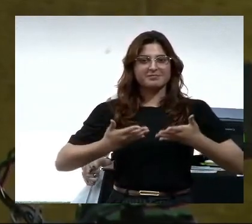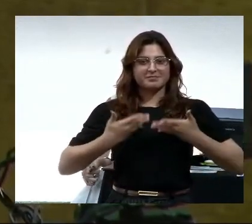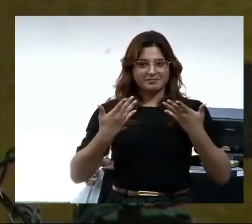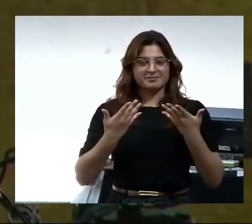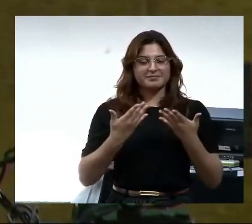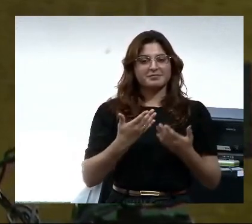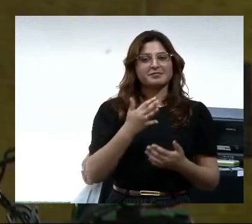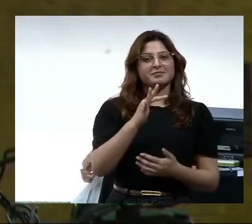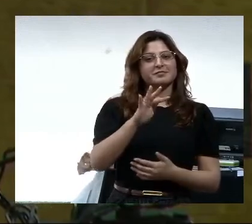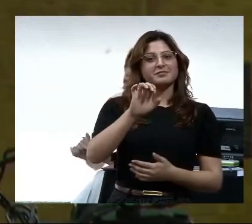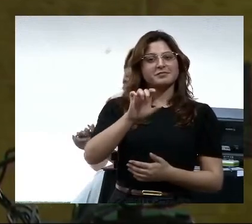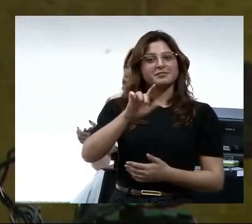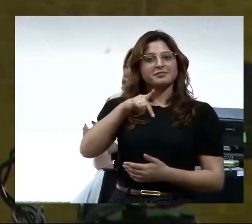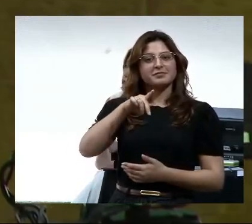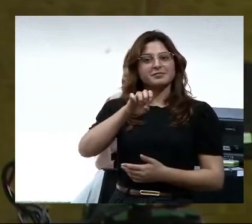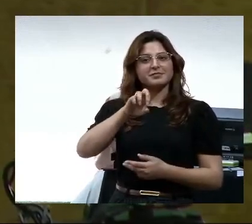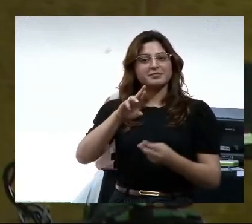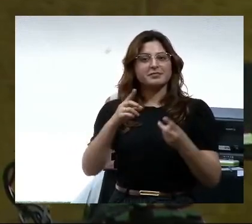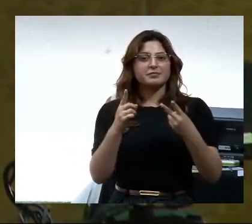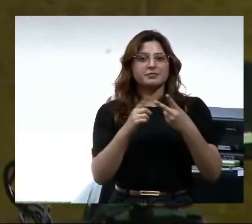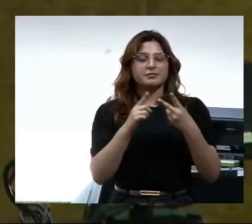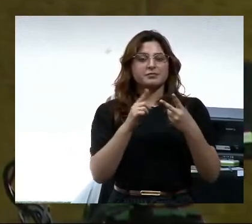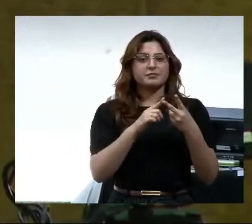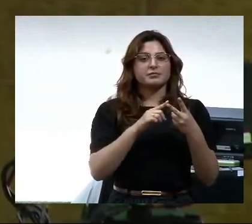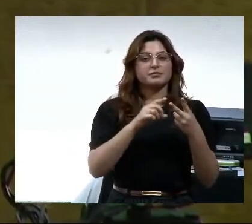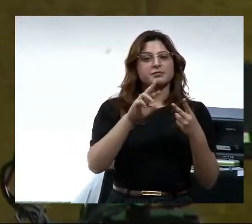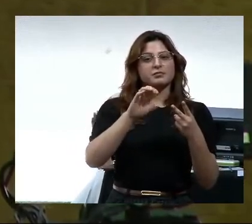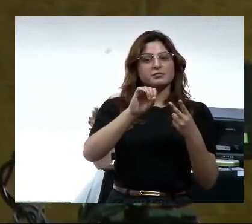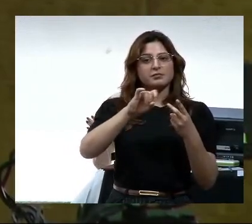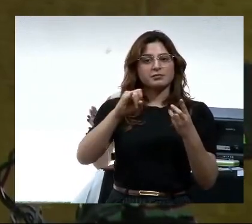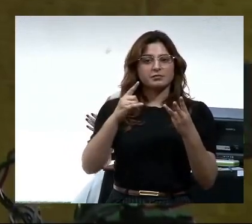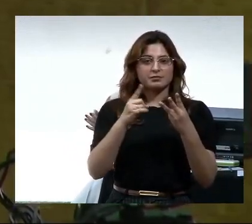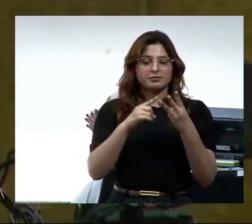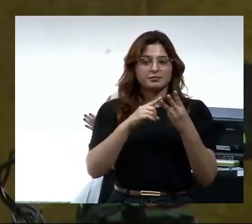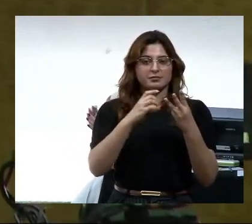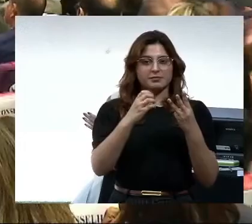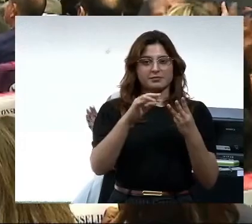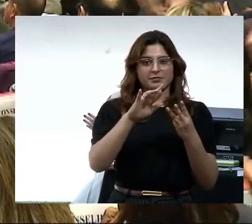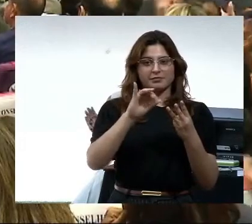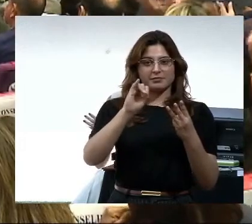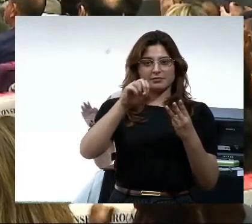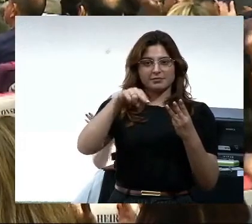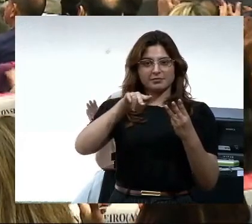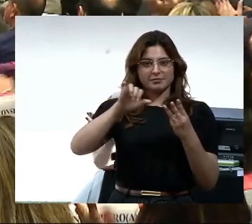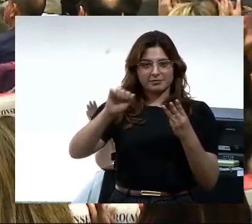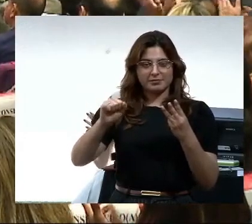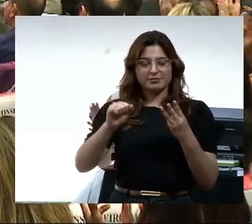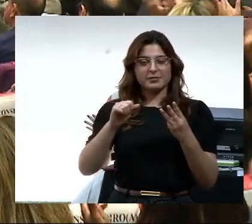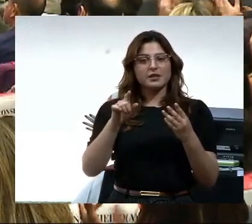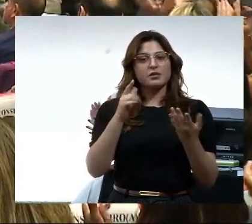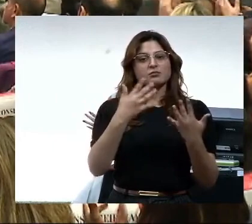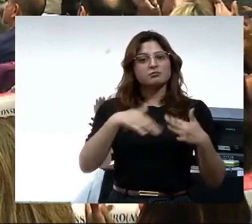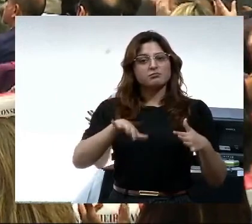Felipe Sarmento, a Rose Moraes, a Cristina Cordeiro e o Délio Lins Silva Júnior.